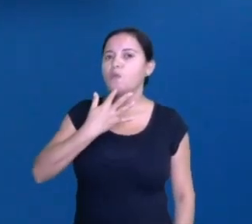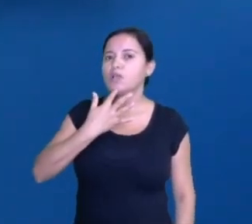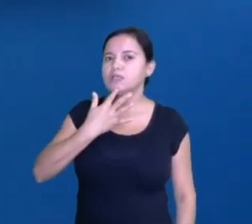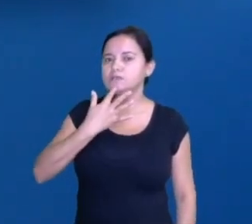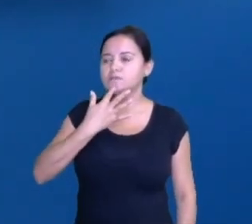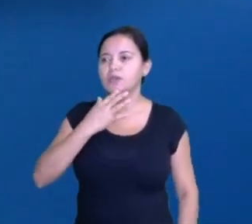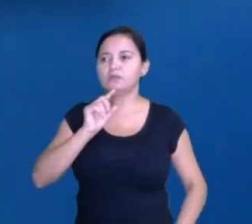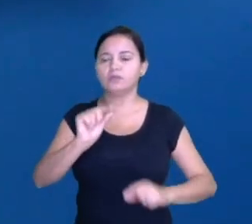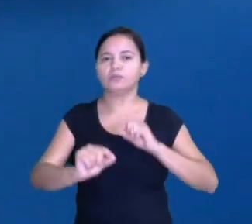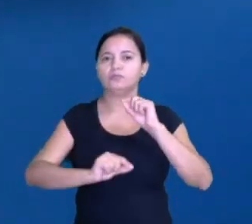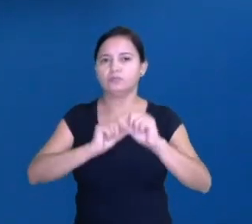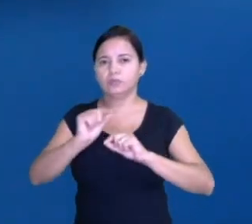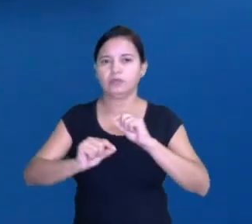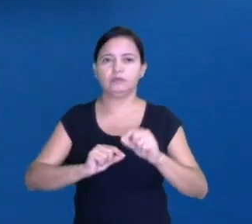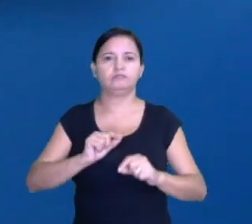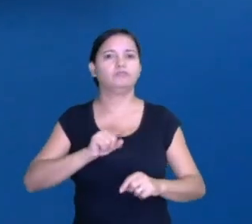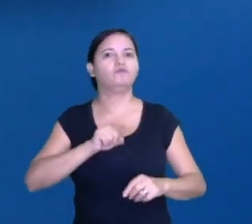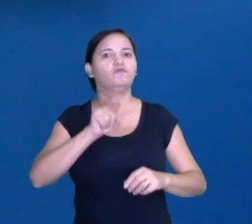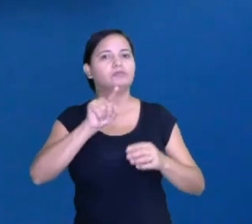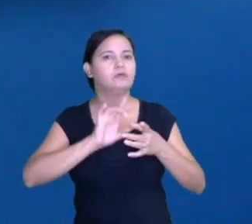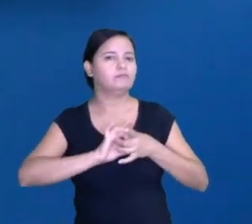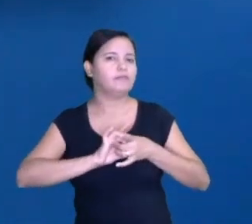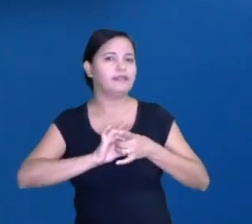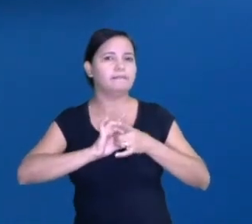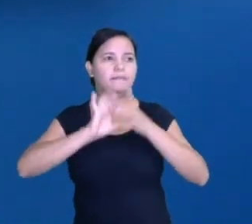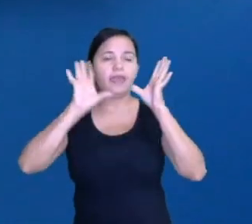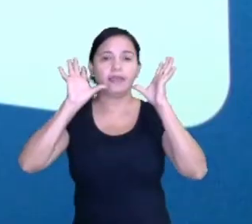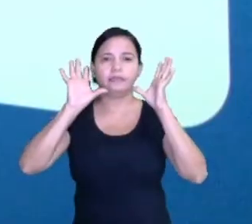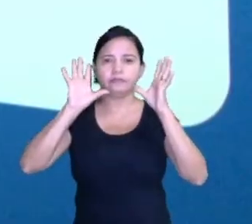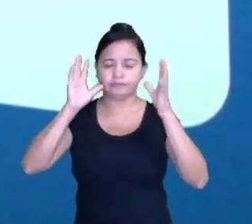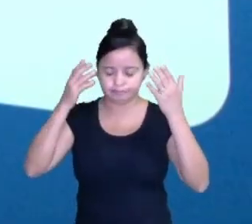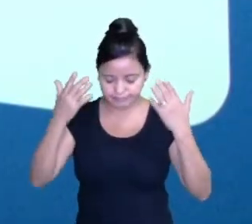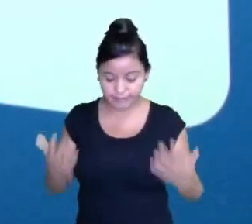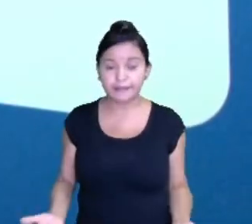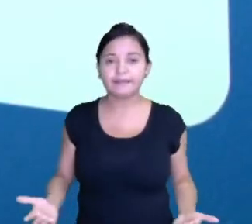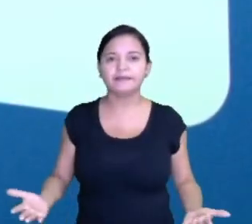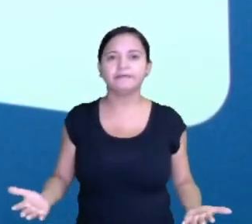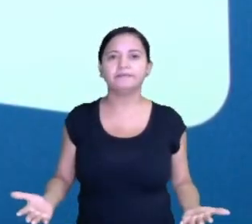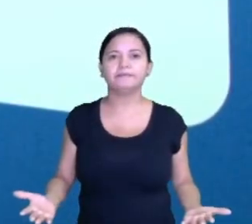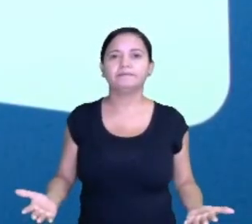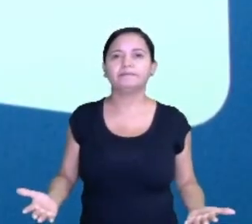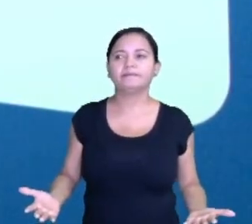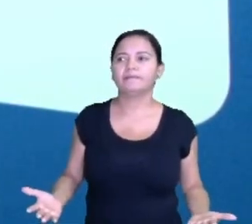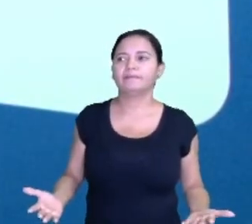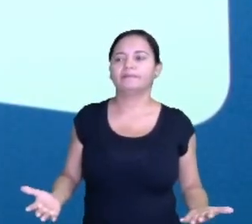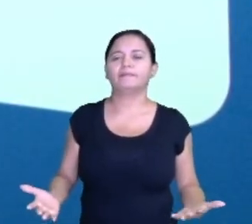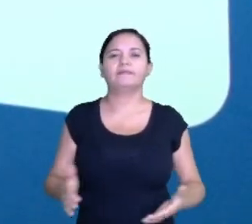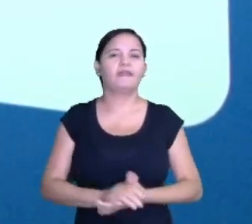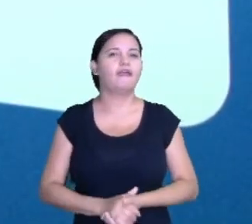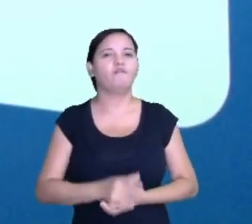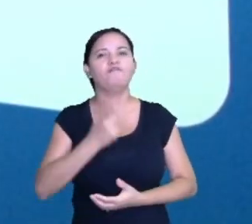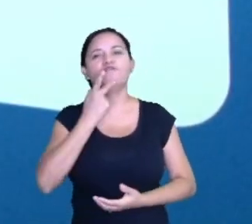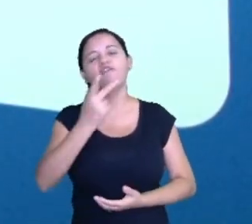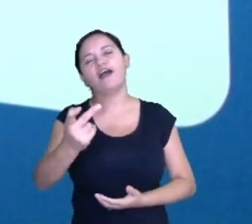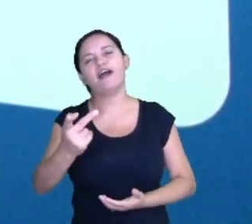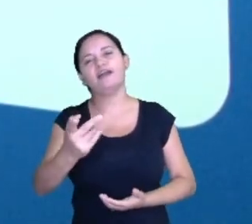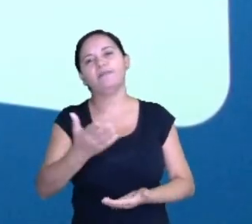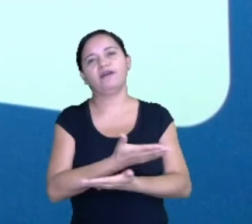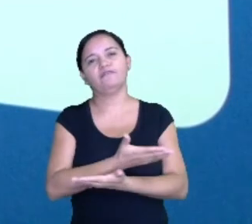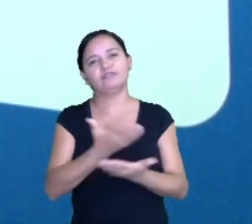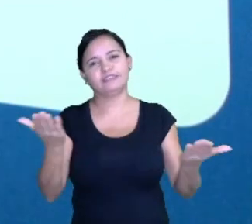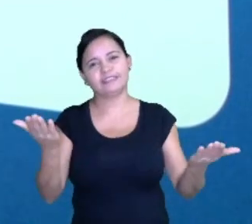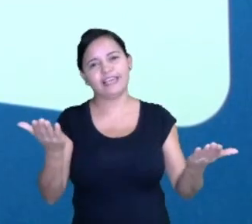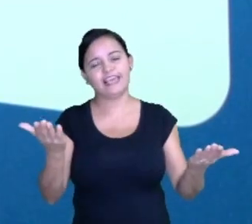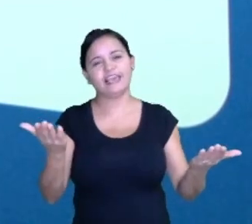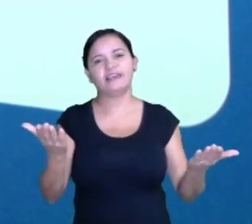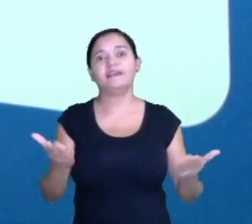faz o quê? Te liberta, cria uma emancipação. E aí, eu deixo aquele bom e velho recado que vocês já